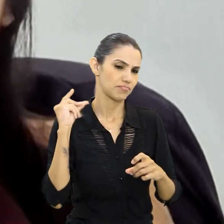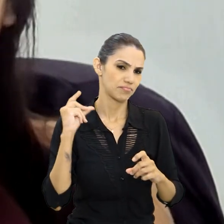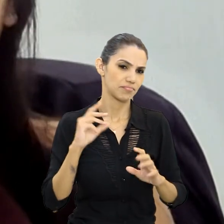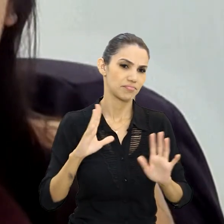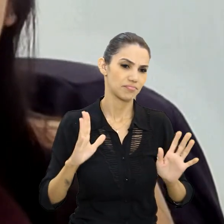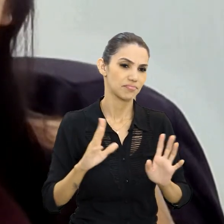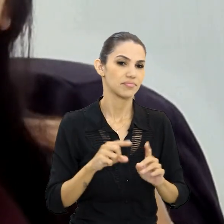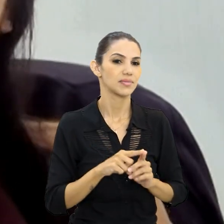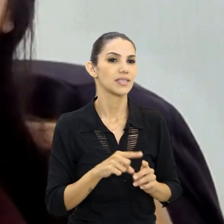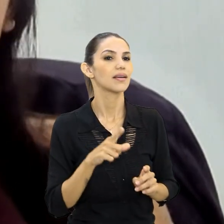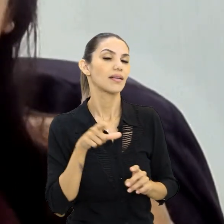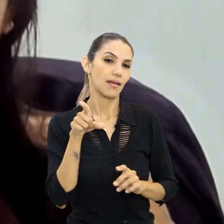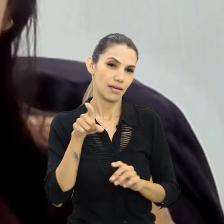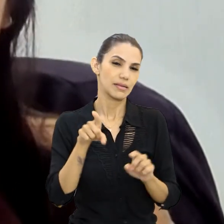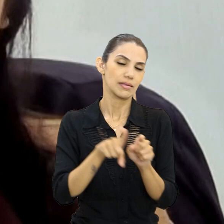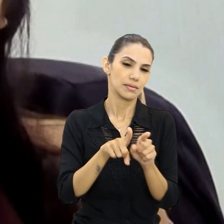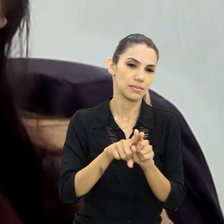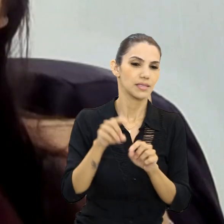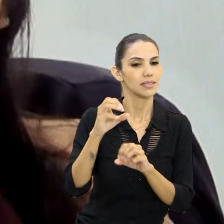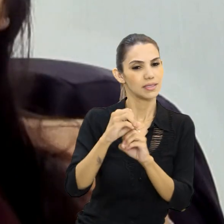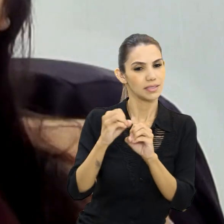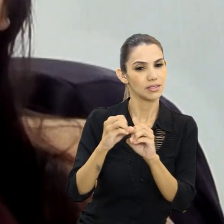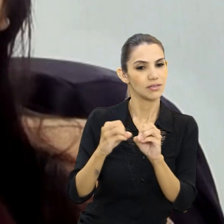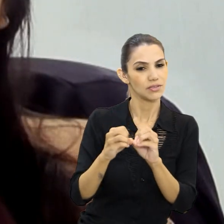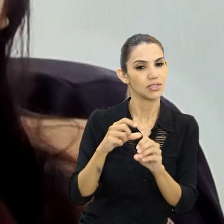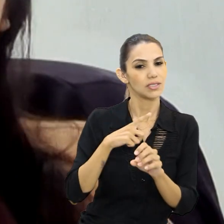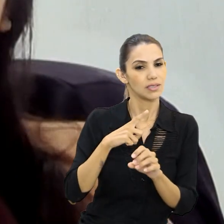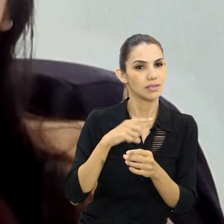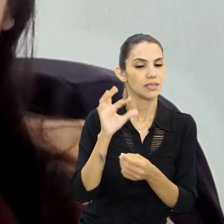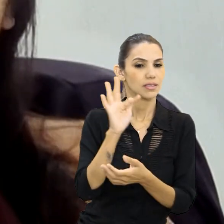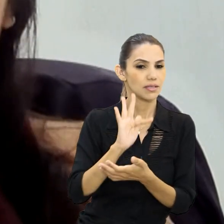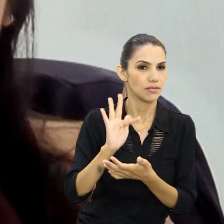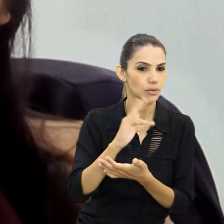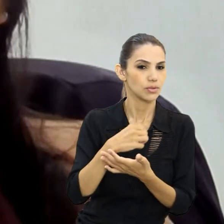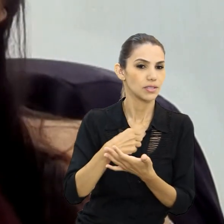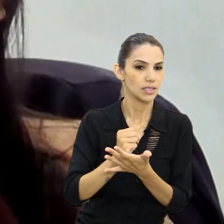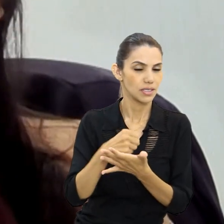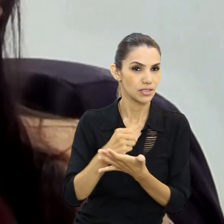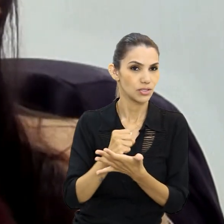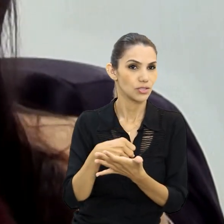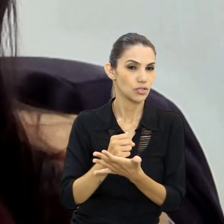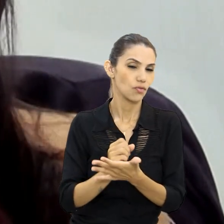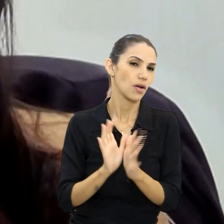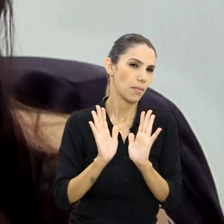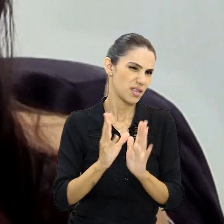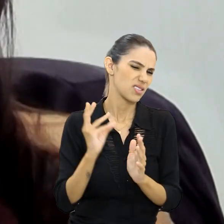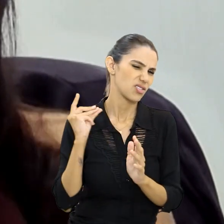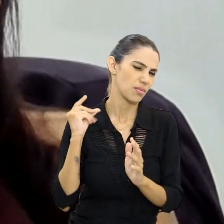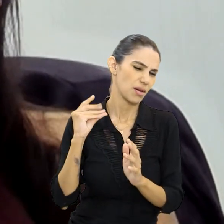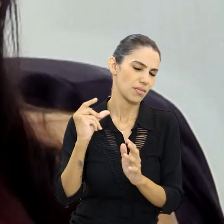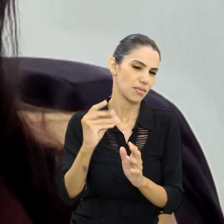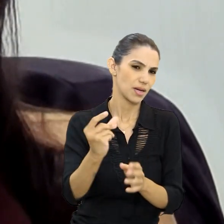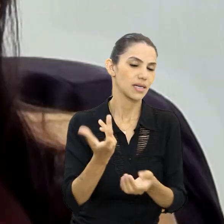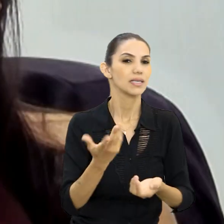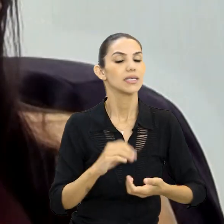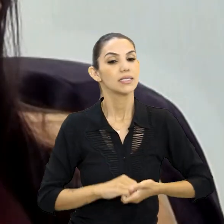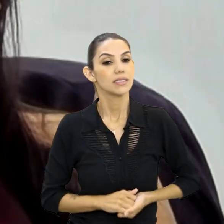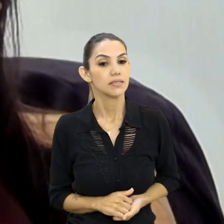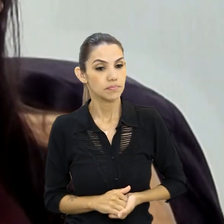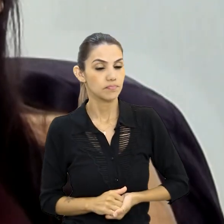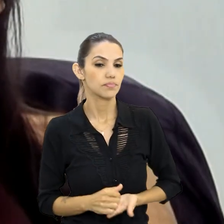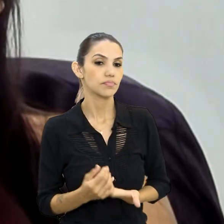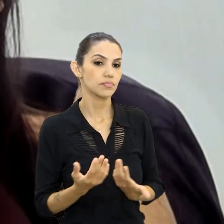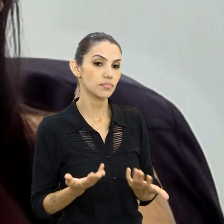lá na UFG. Aí na UFG a gente tem a Faculdade de Veterinária e a Faculdade de Farmácia já muito bem estabelecidas. Então,